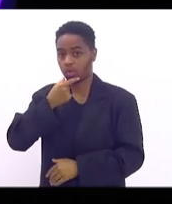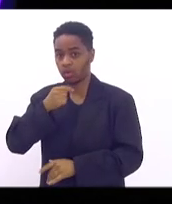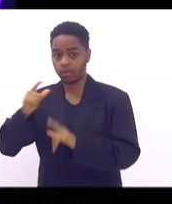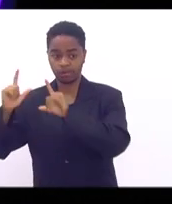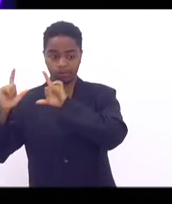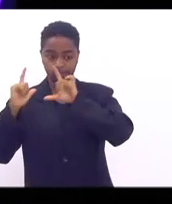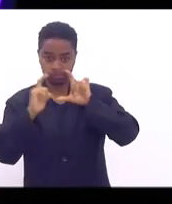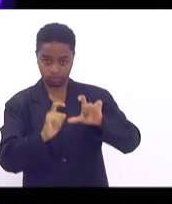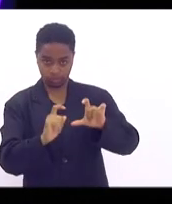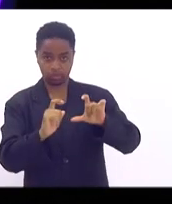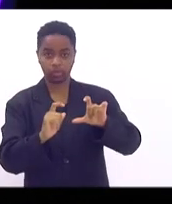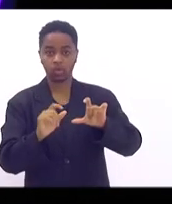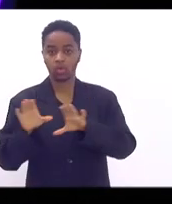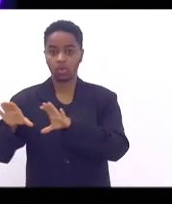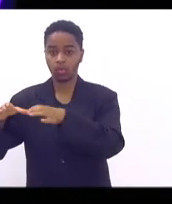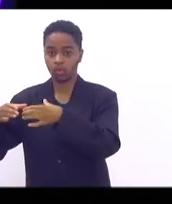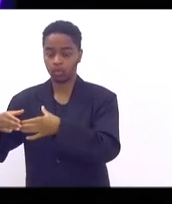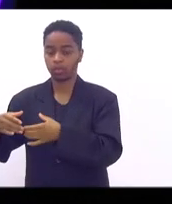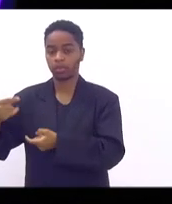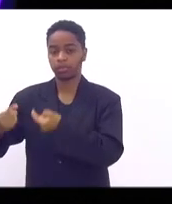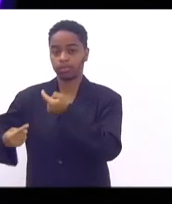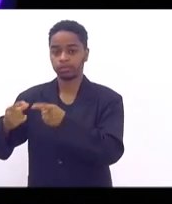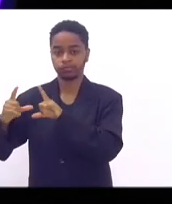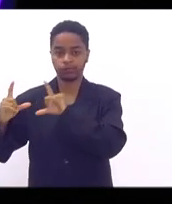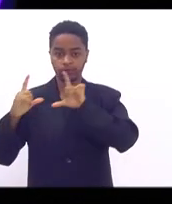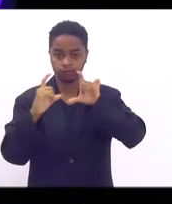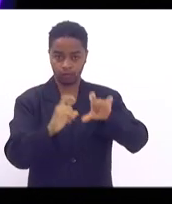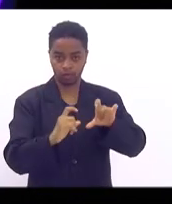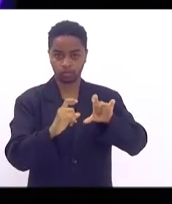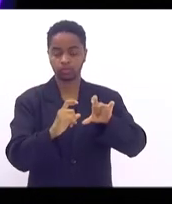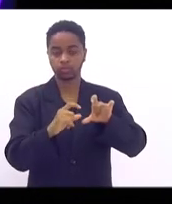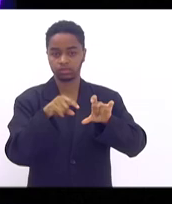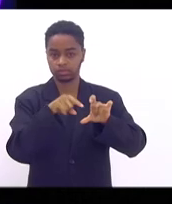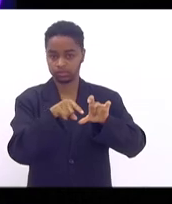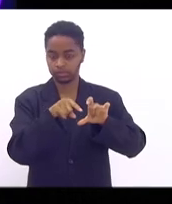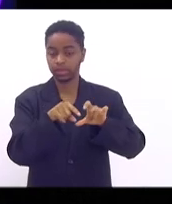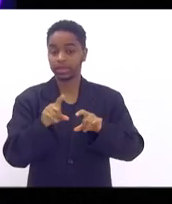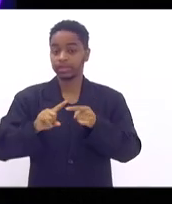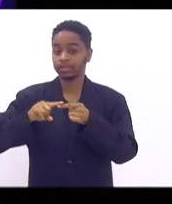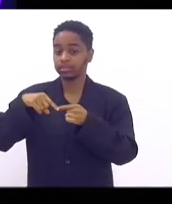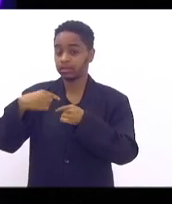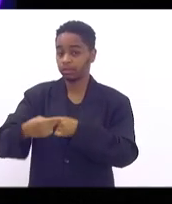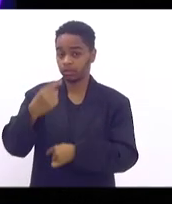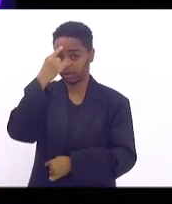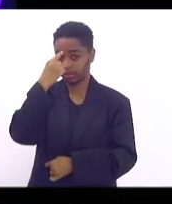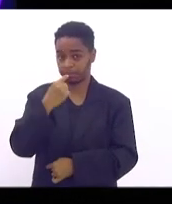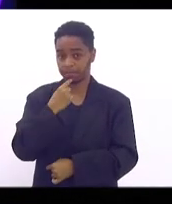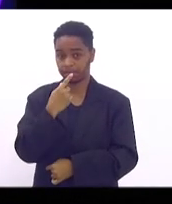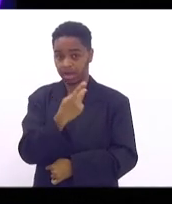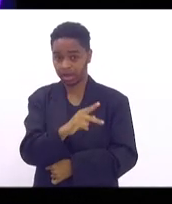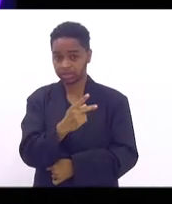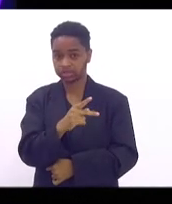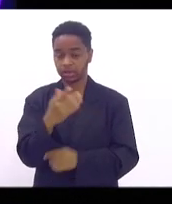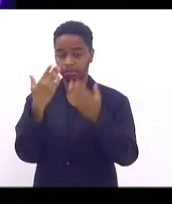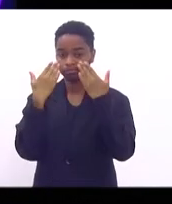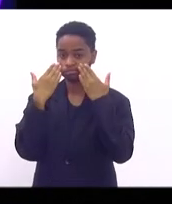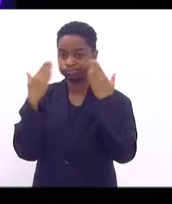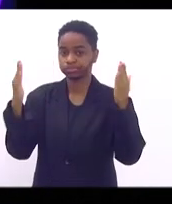por opositores políticos e teve sua imagem